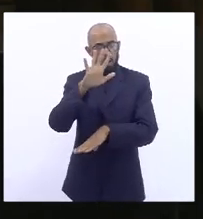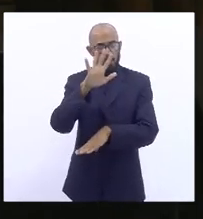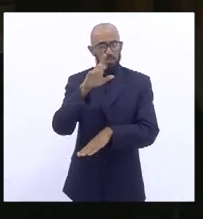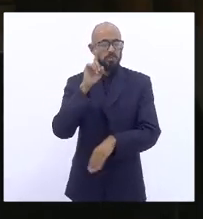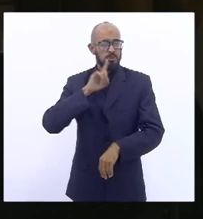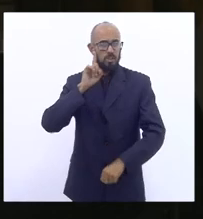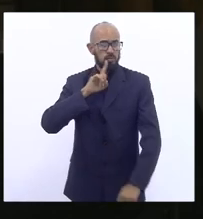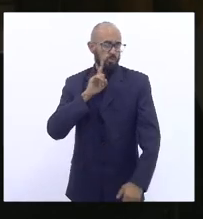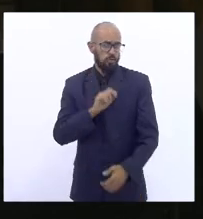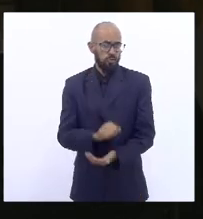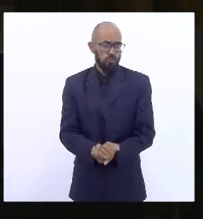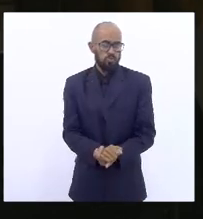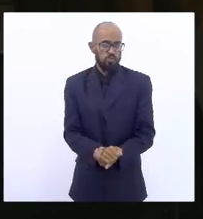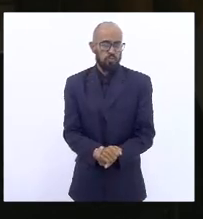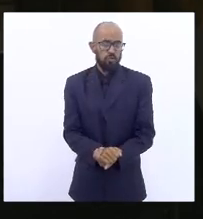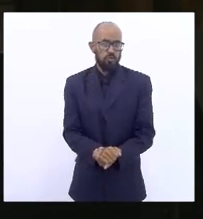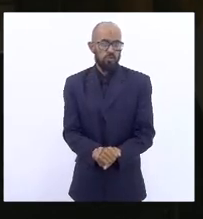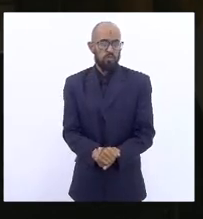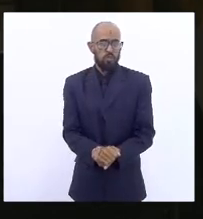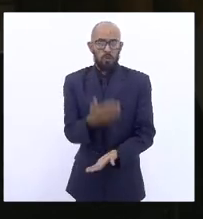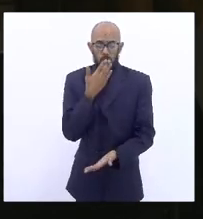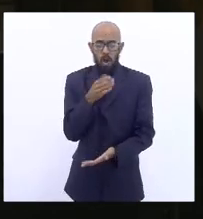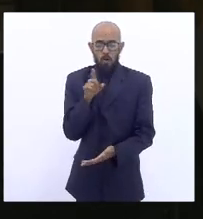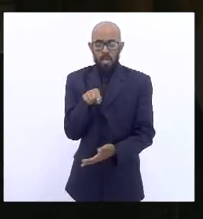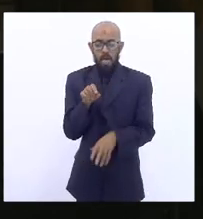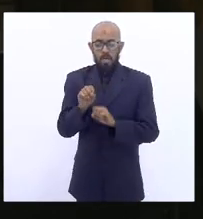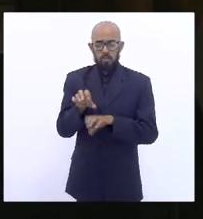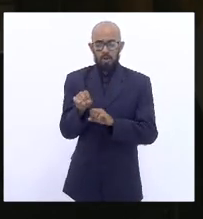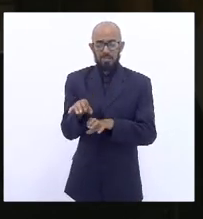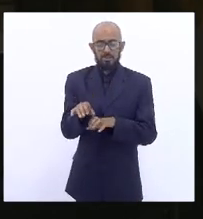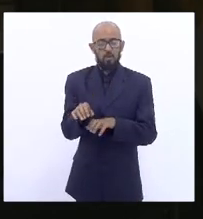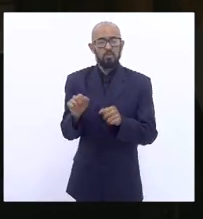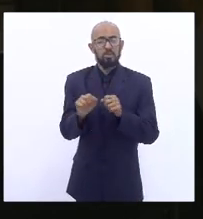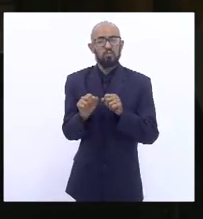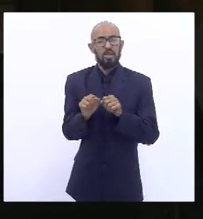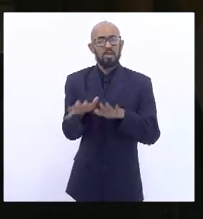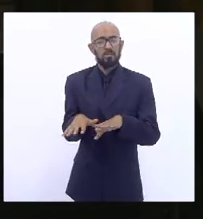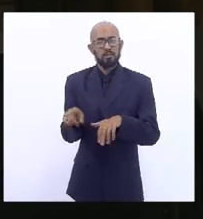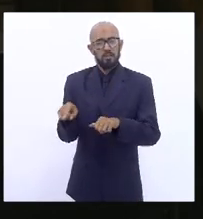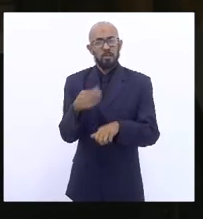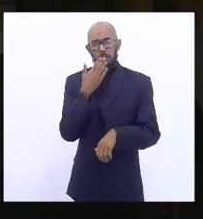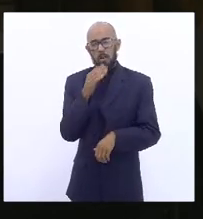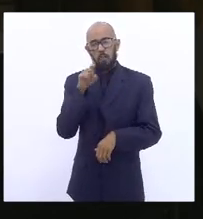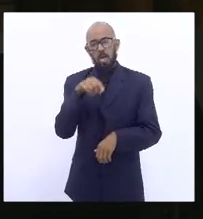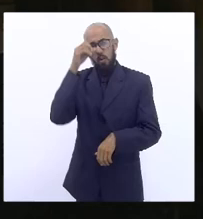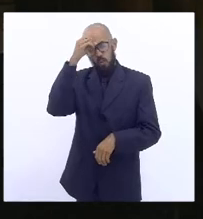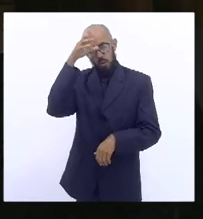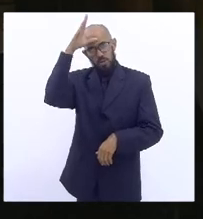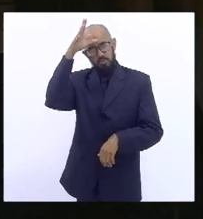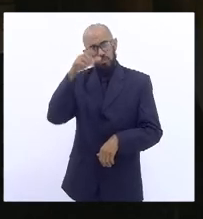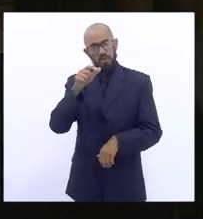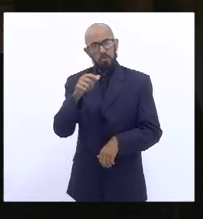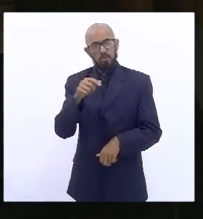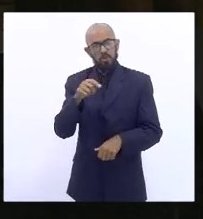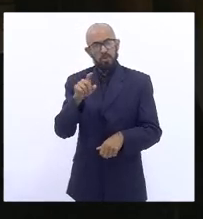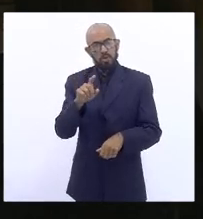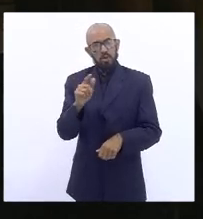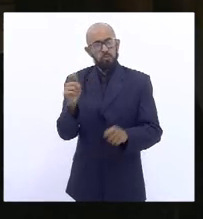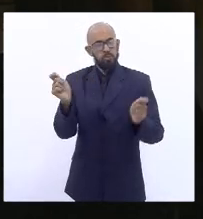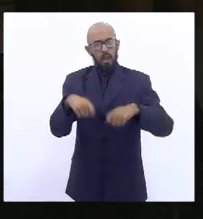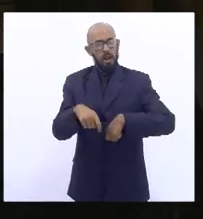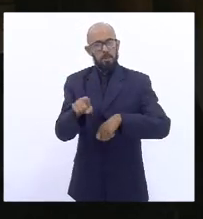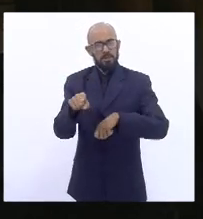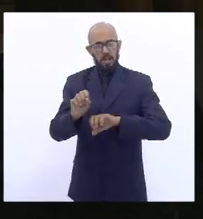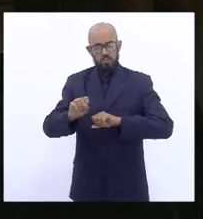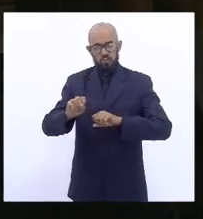Unidos. Então, que educação é essa, ou melhor, que conhecimento é esse que é incapaz de produzir a vida, que é